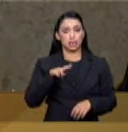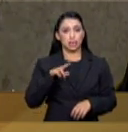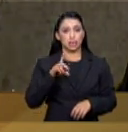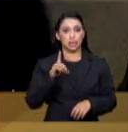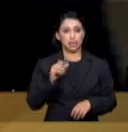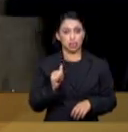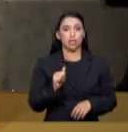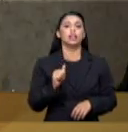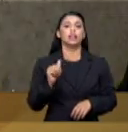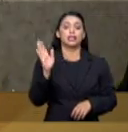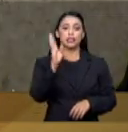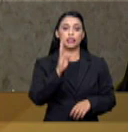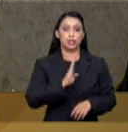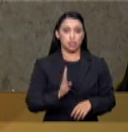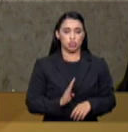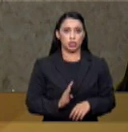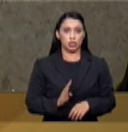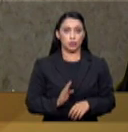15 minutos.